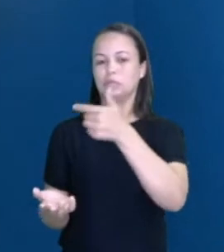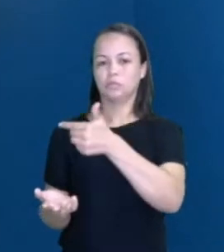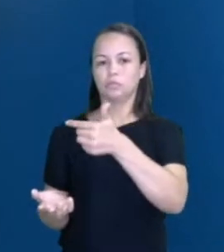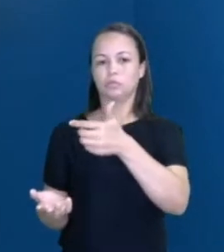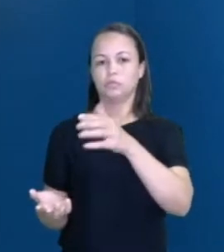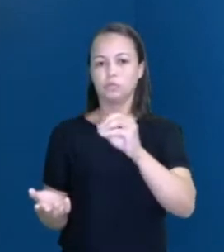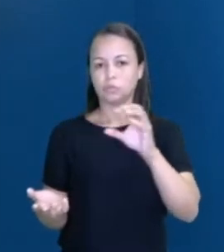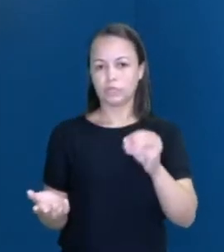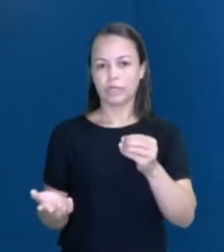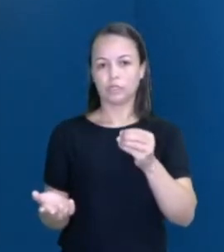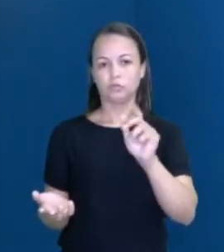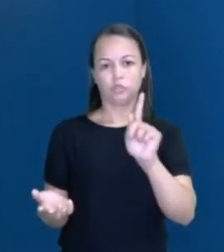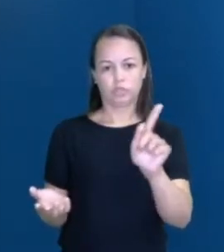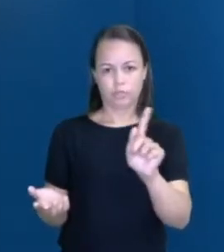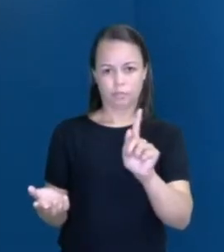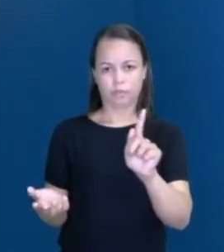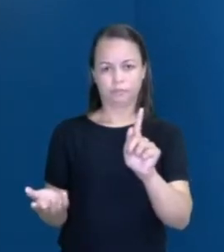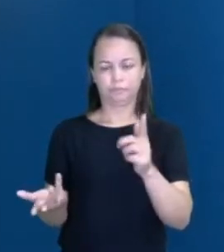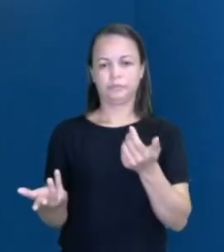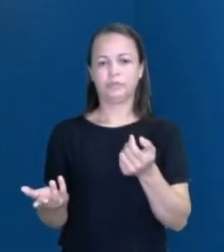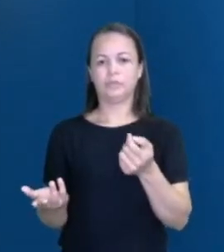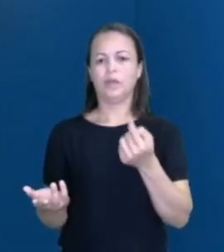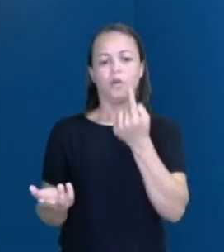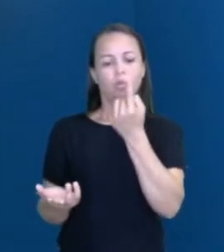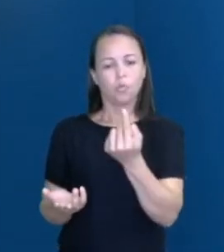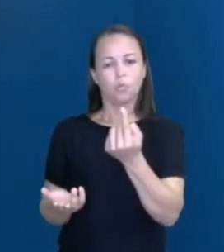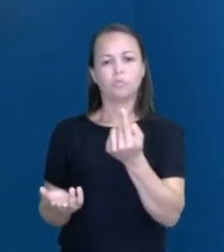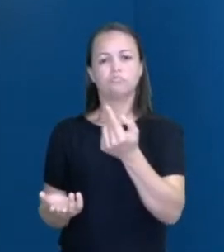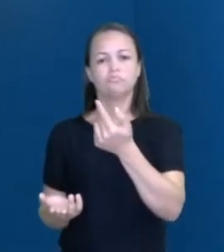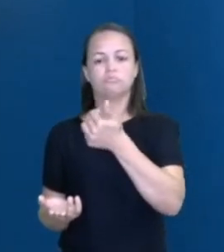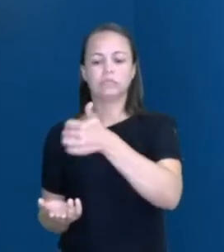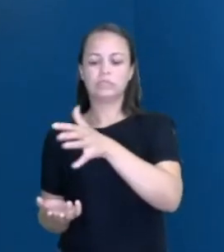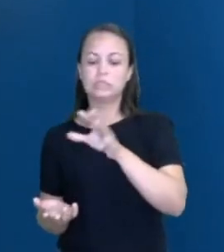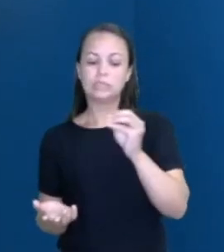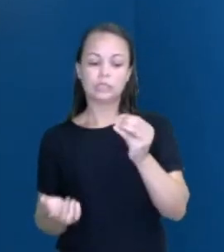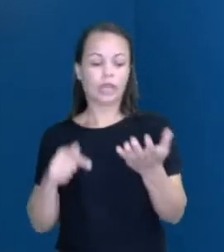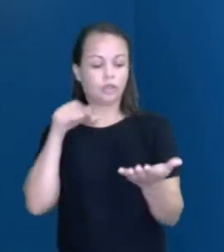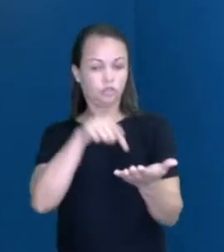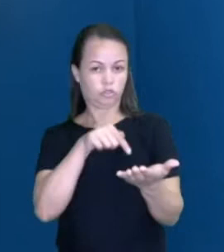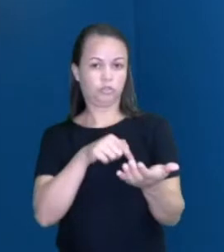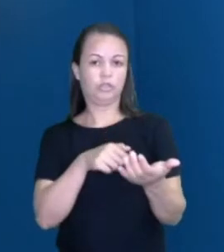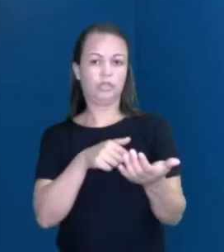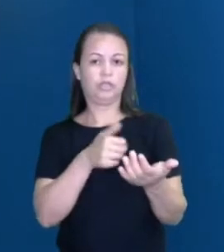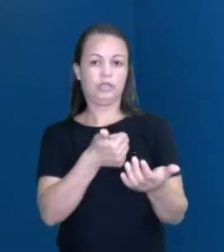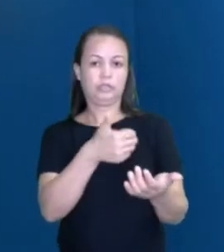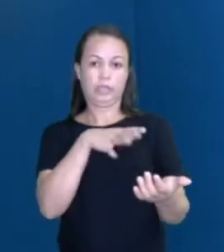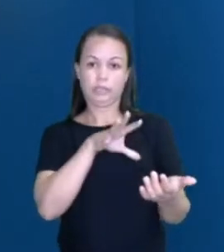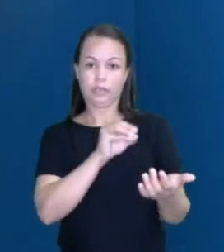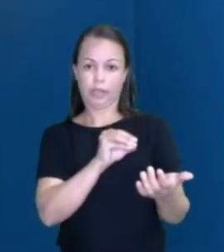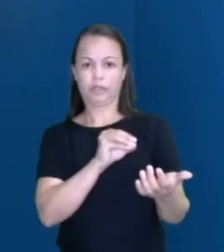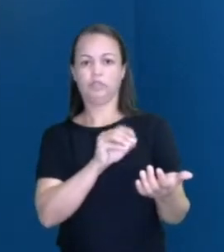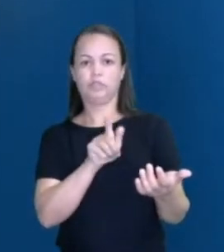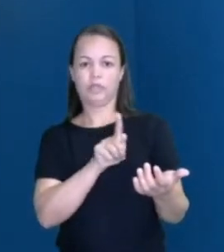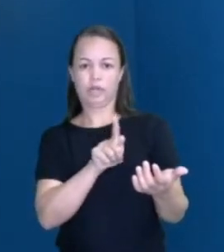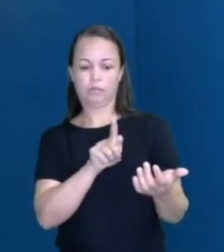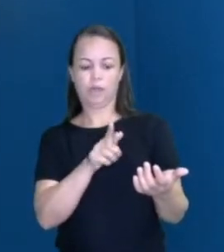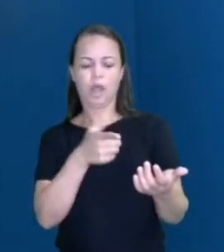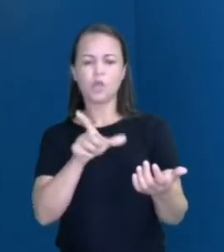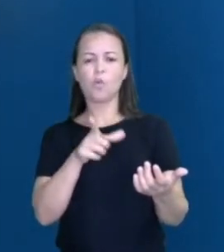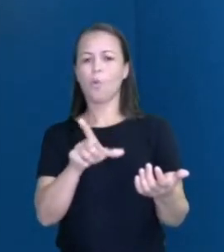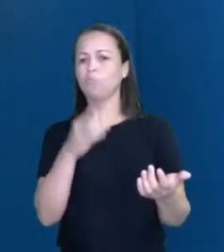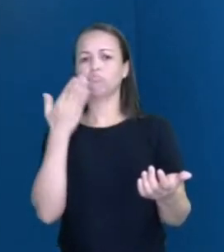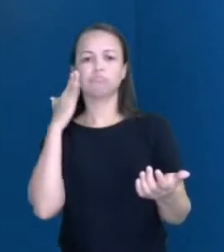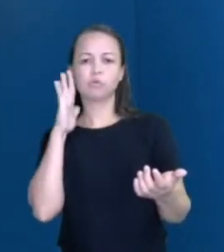dois pesos. Um de 10 gramas e o outro que eu não sei quanto é. Por